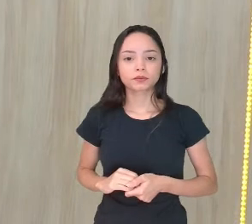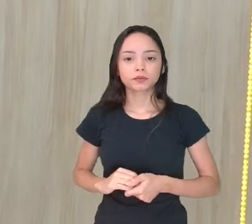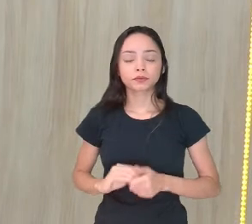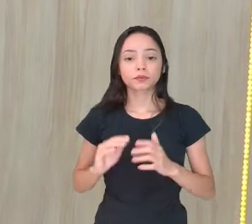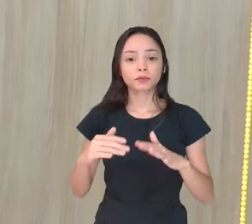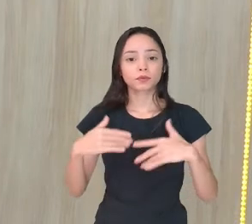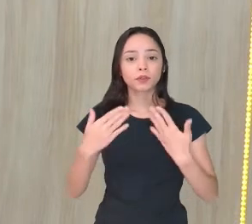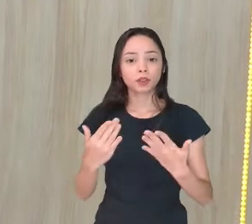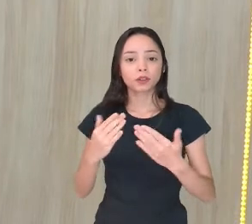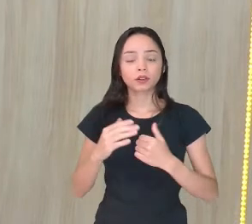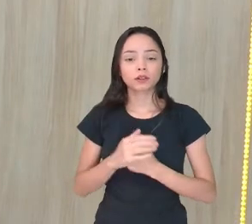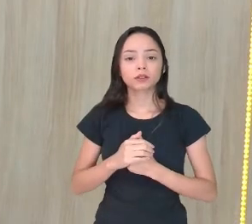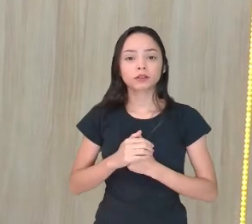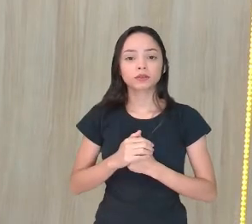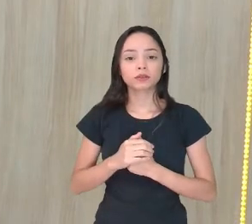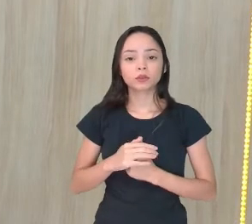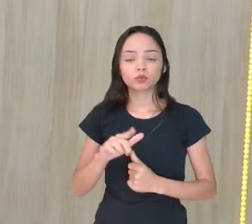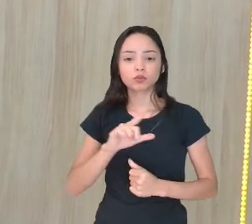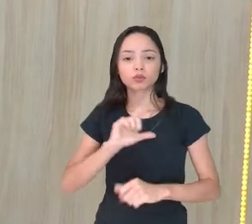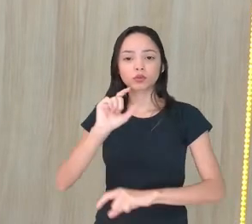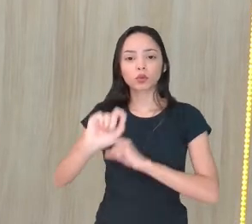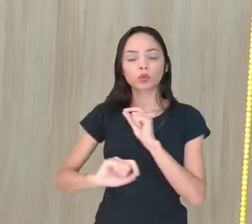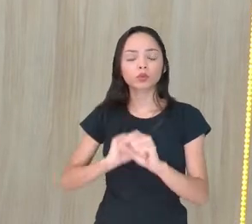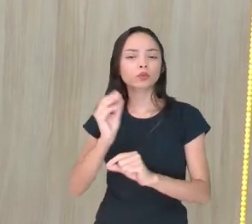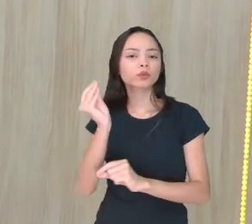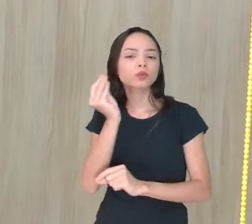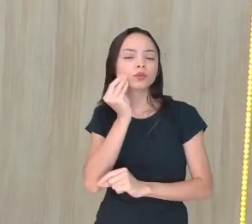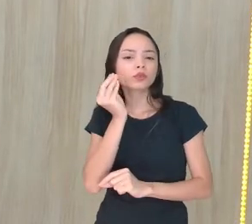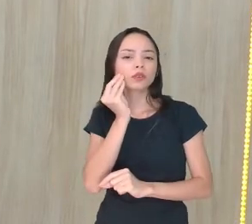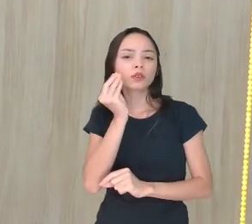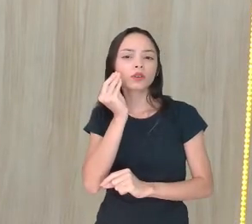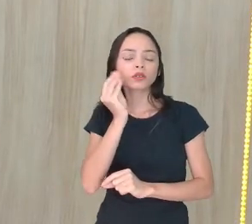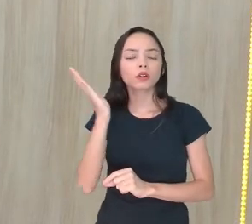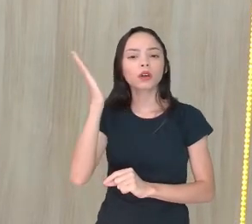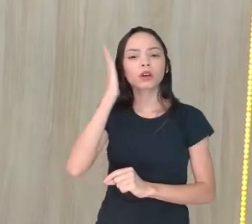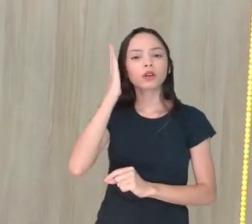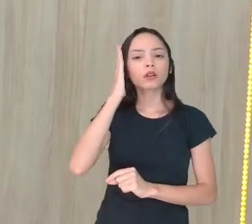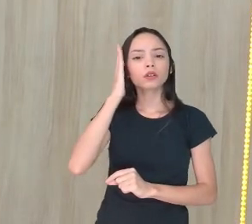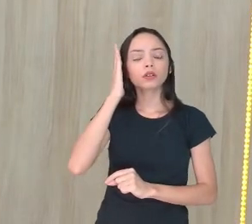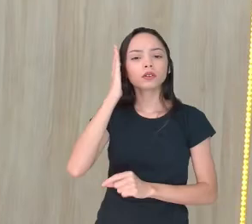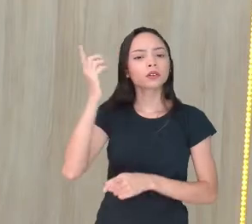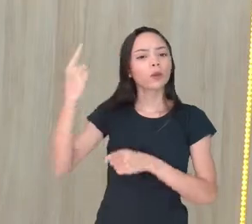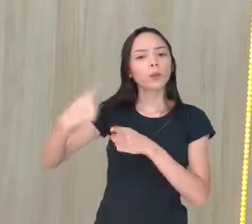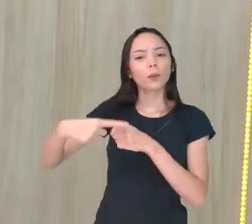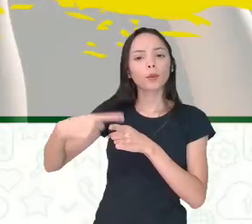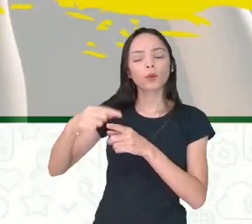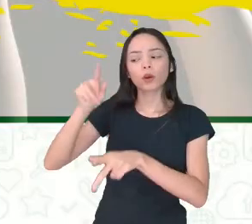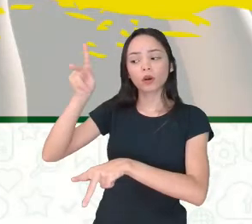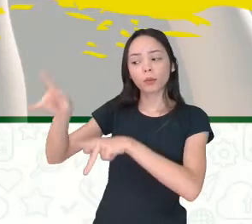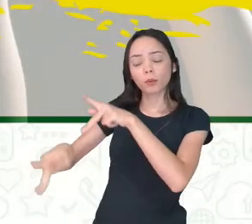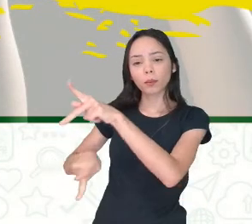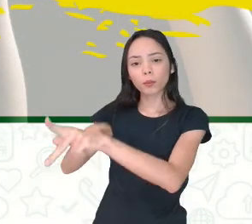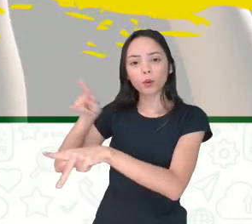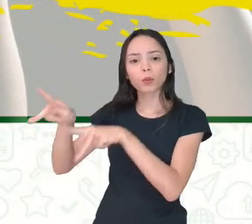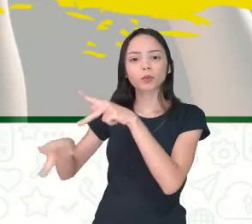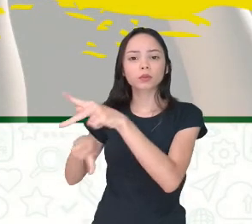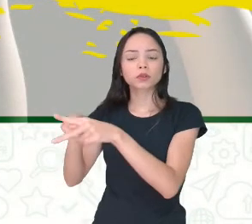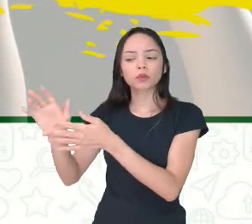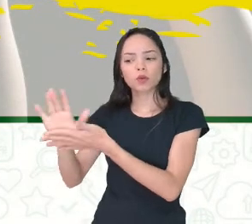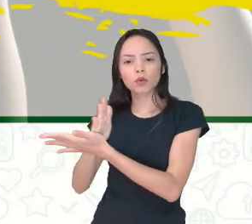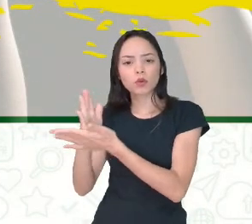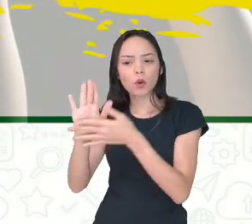Então, nesse sentido, a gente vai tentar entender por que é que a população, em